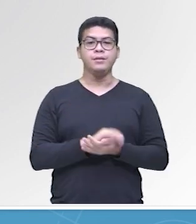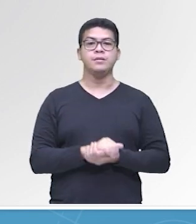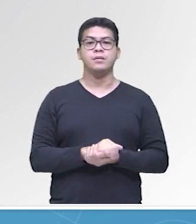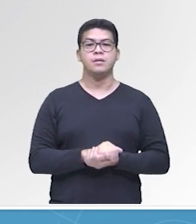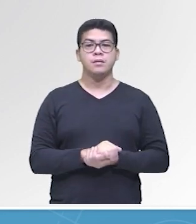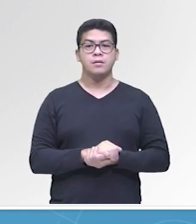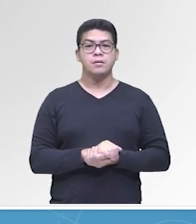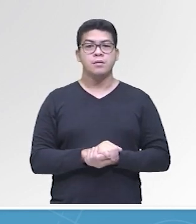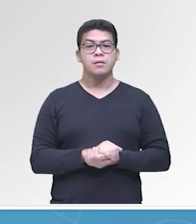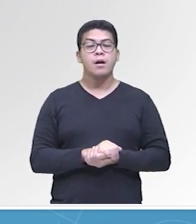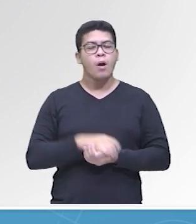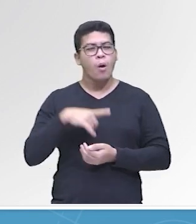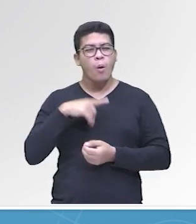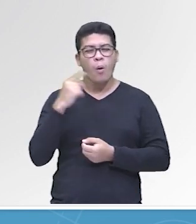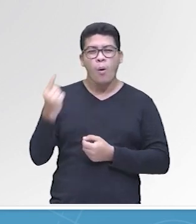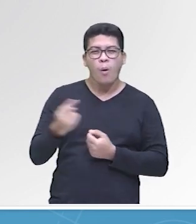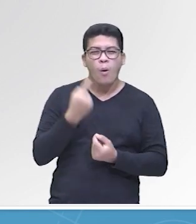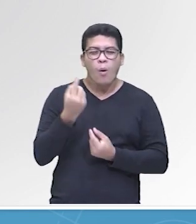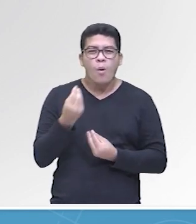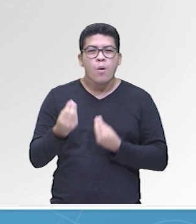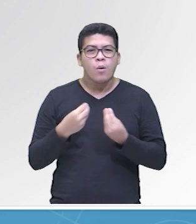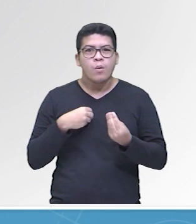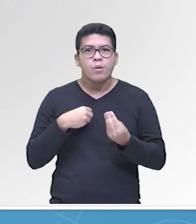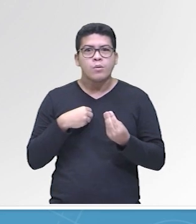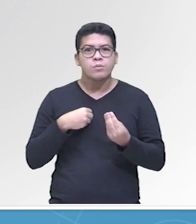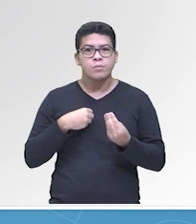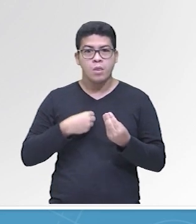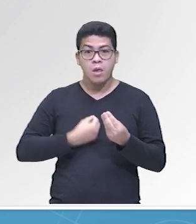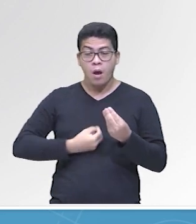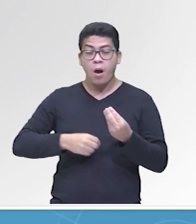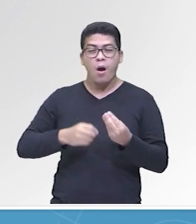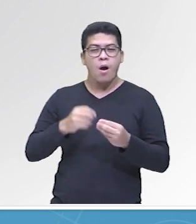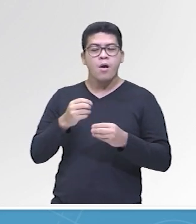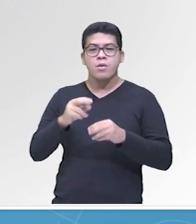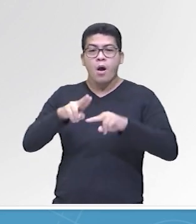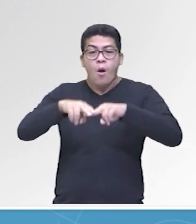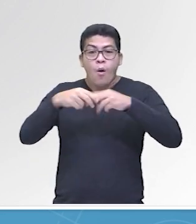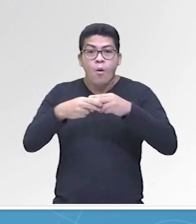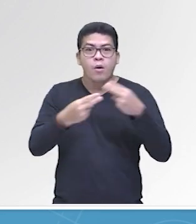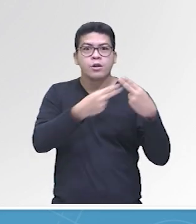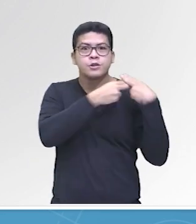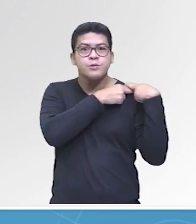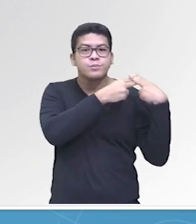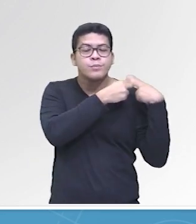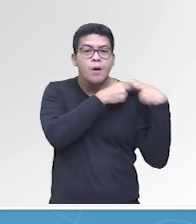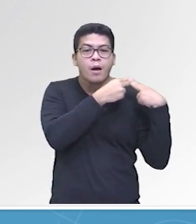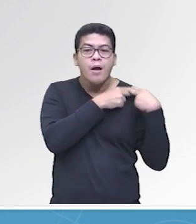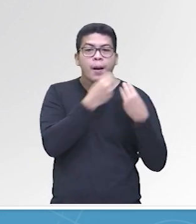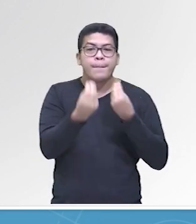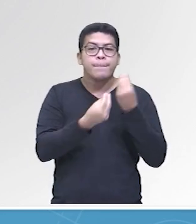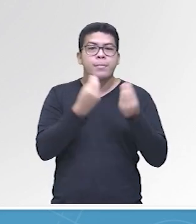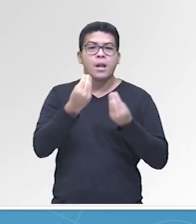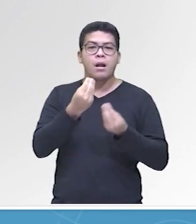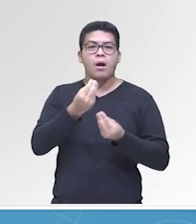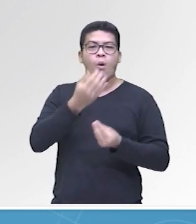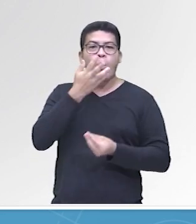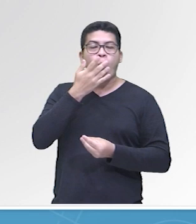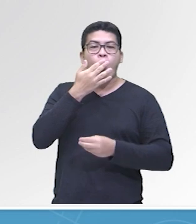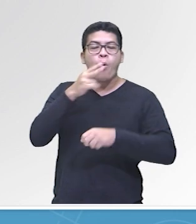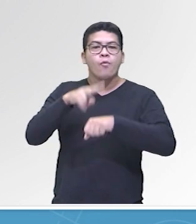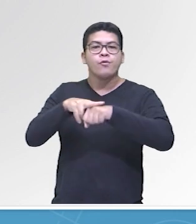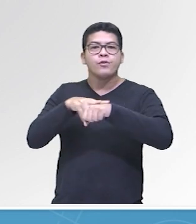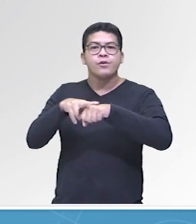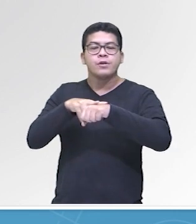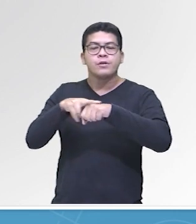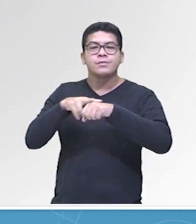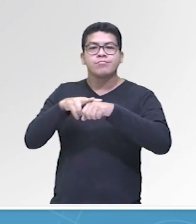saber que os plastos, né, os cloroplastos, eles são responsáveis aí pela realização na participação aí da